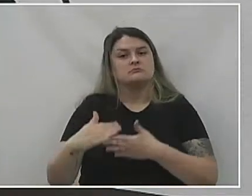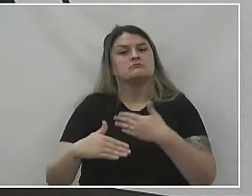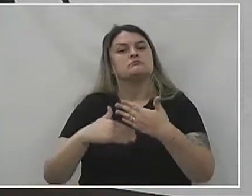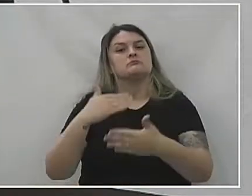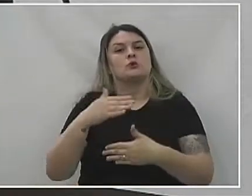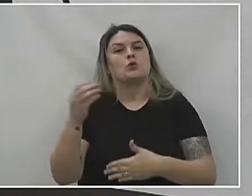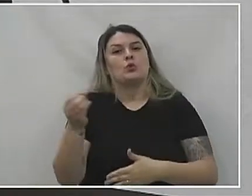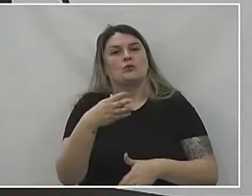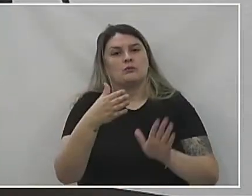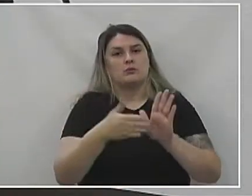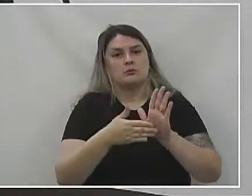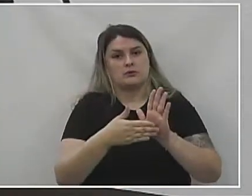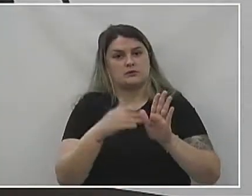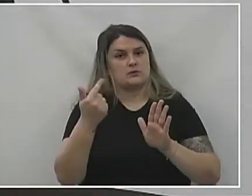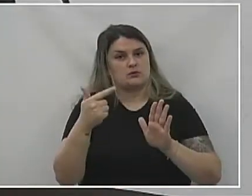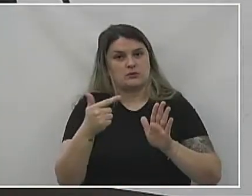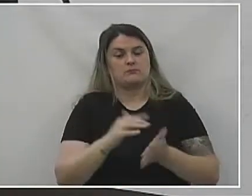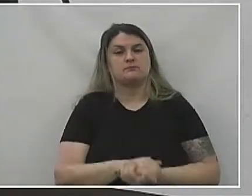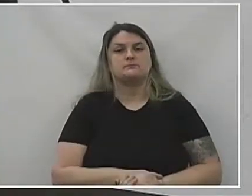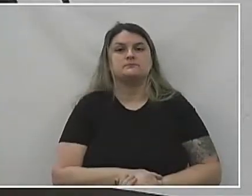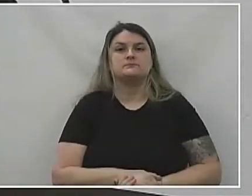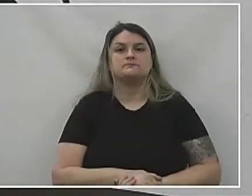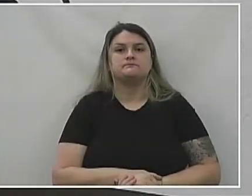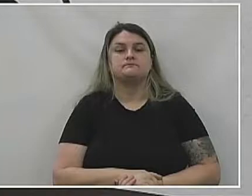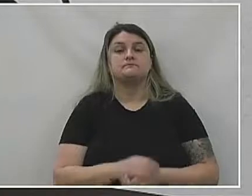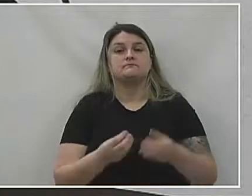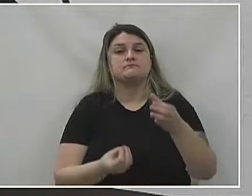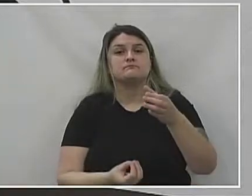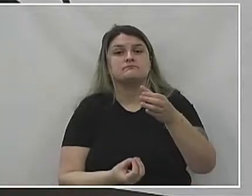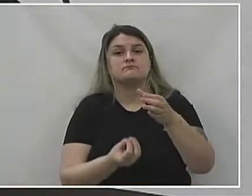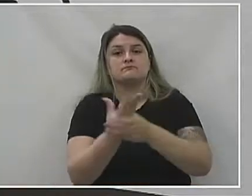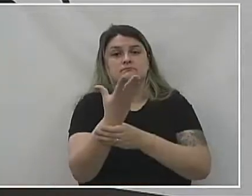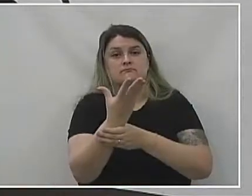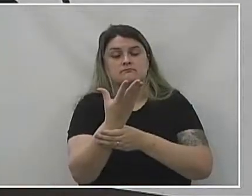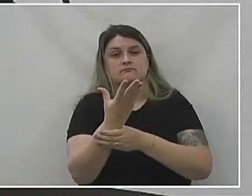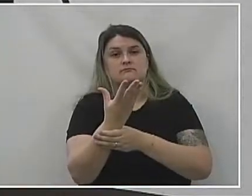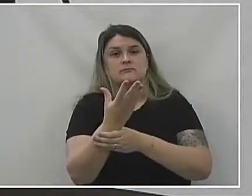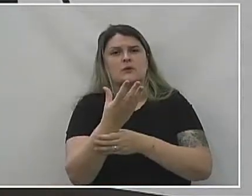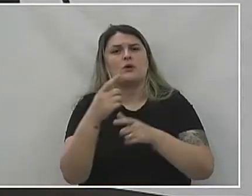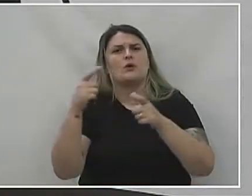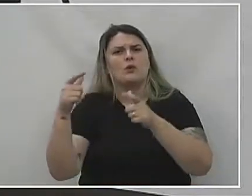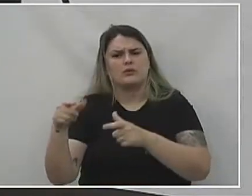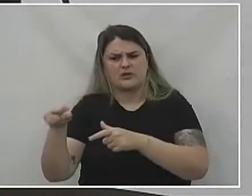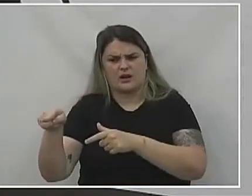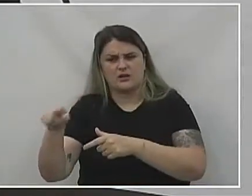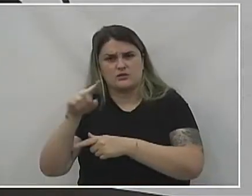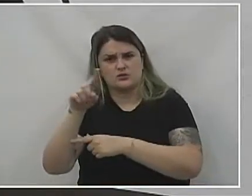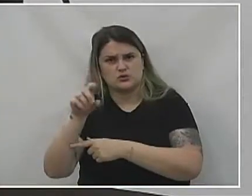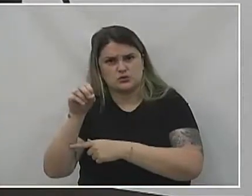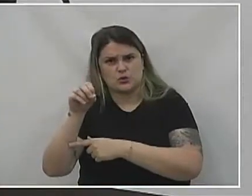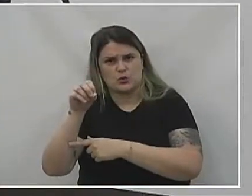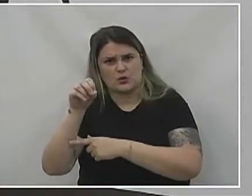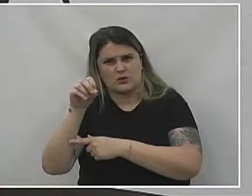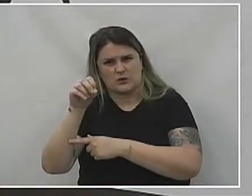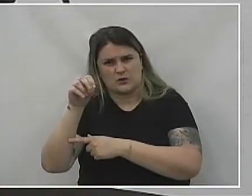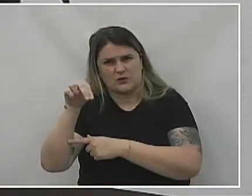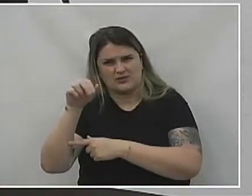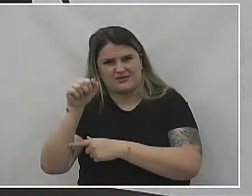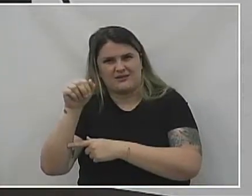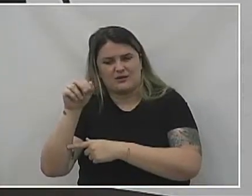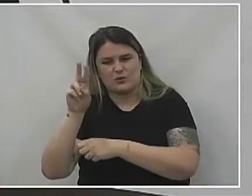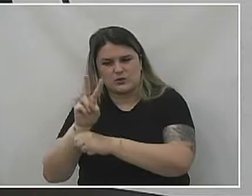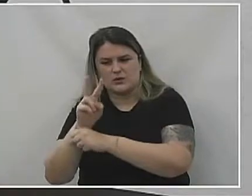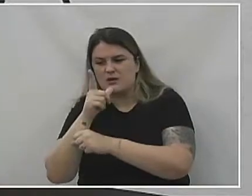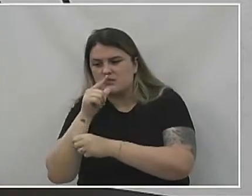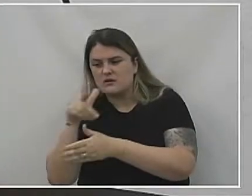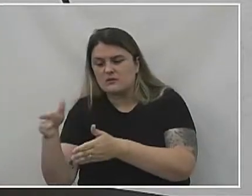na nova proposta já não tem ela criou ainda onde era esse zoneamento tá ela criou o